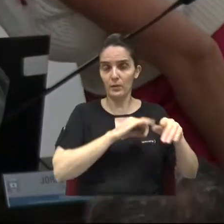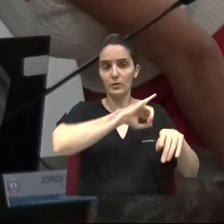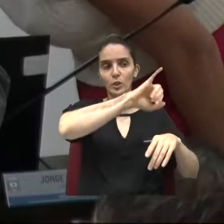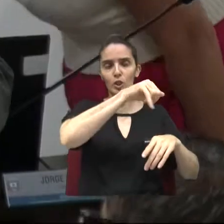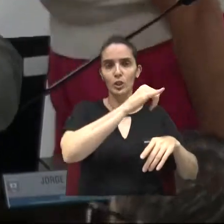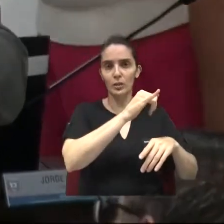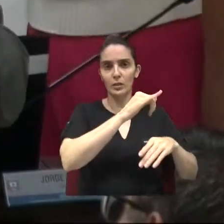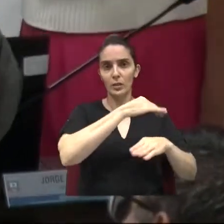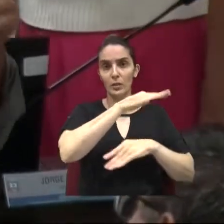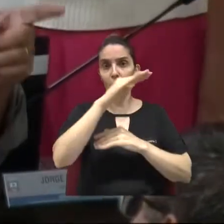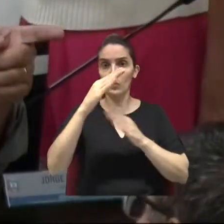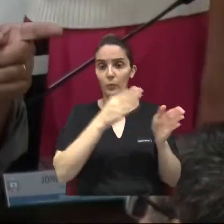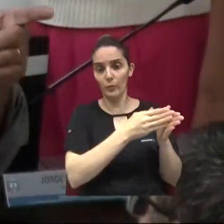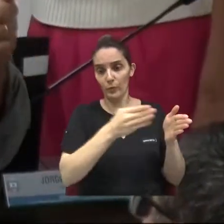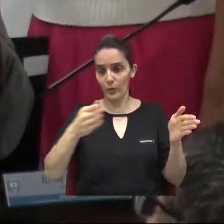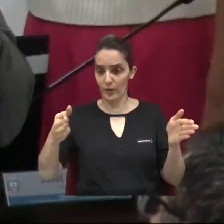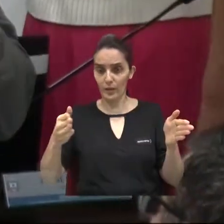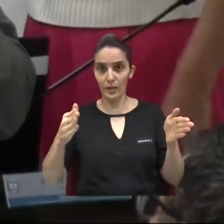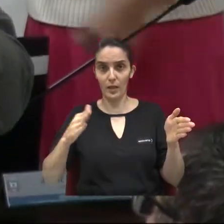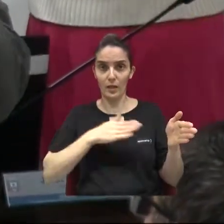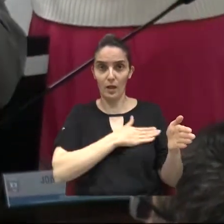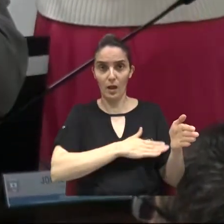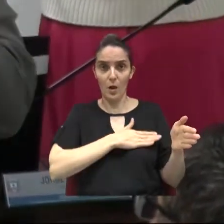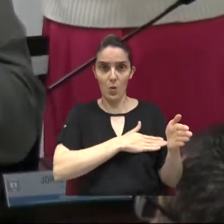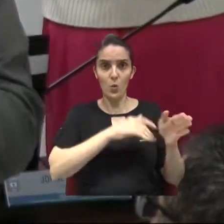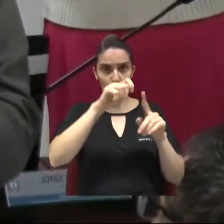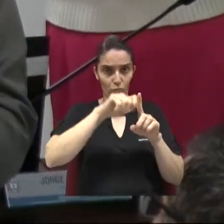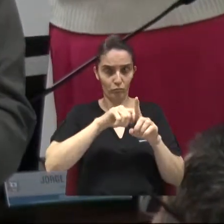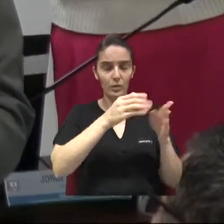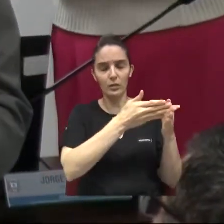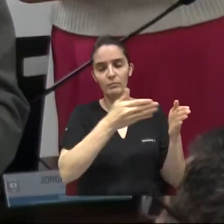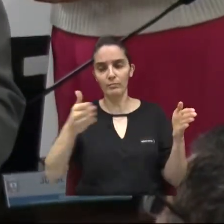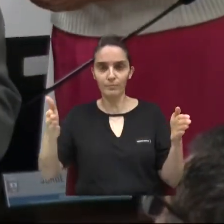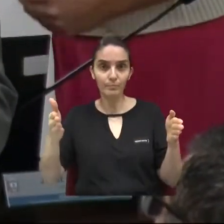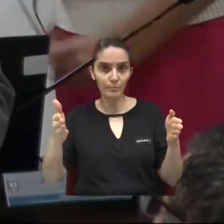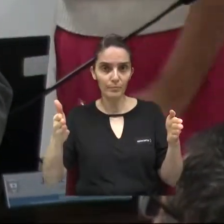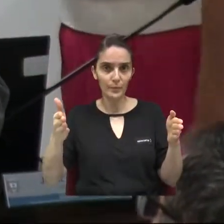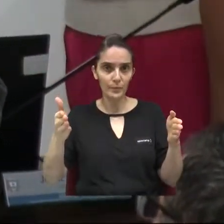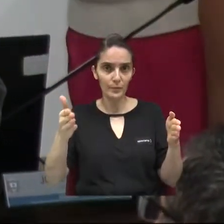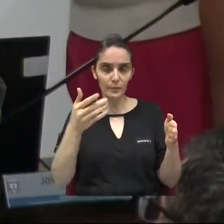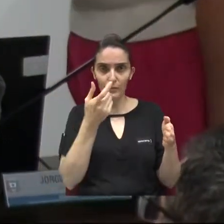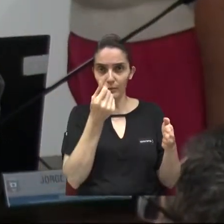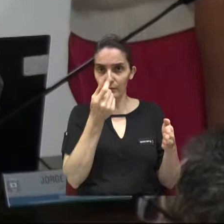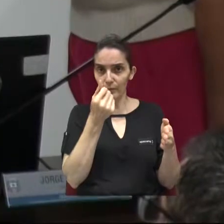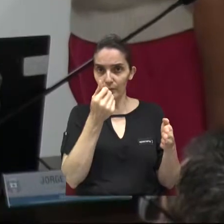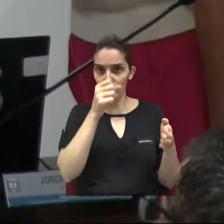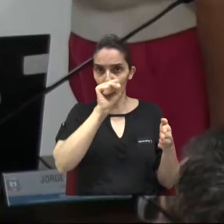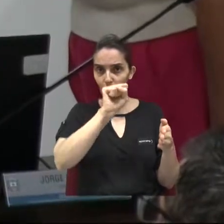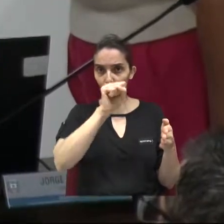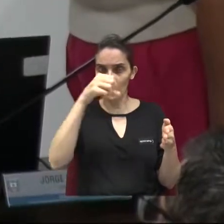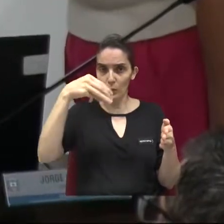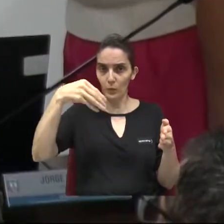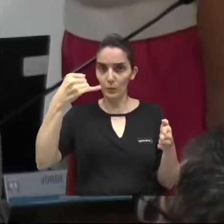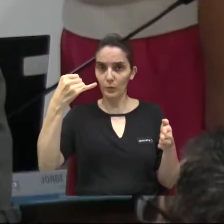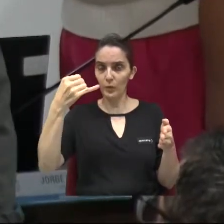ano, entre subsídio e valores complementares, dá R$